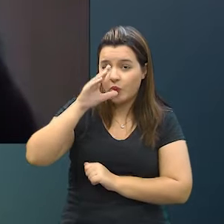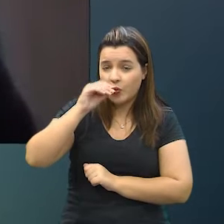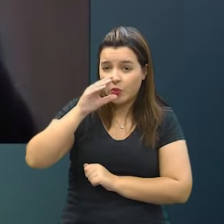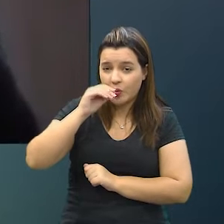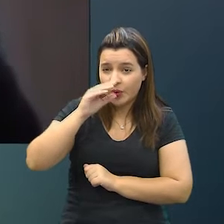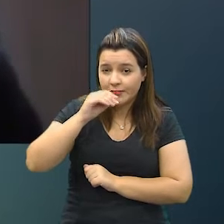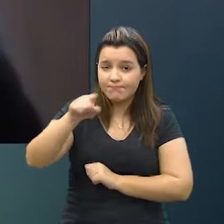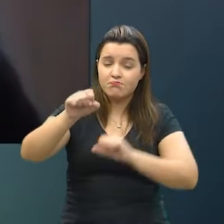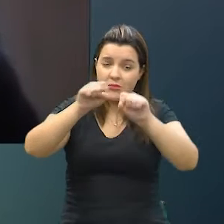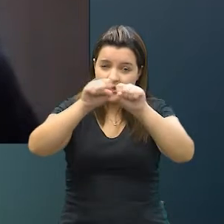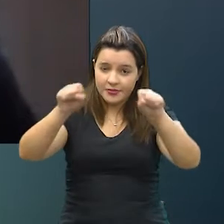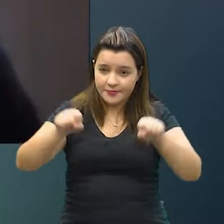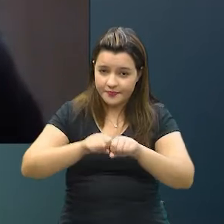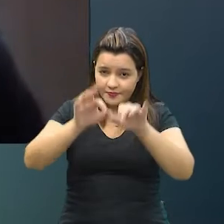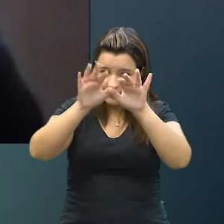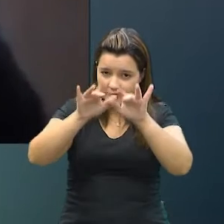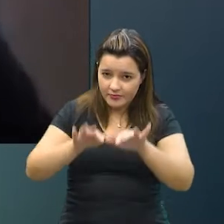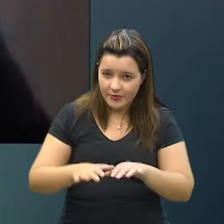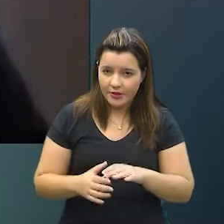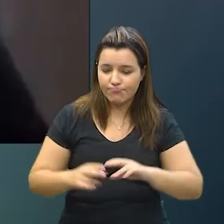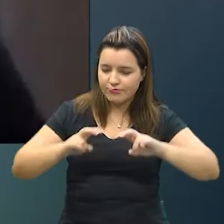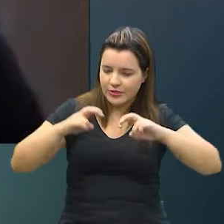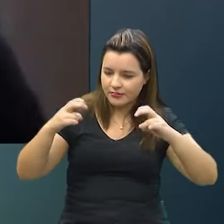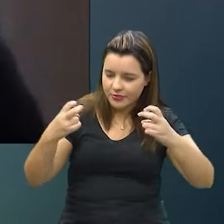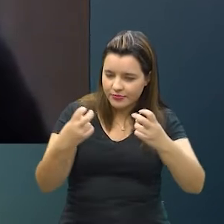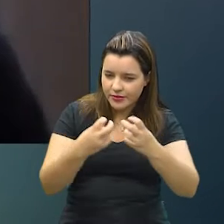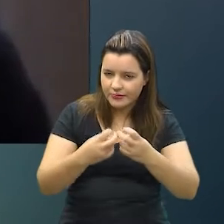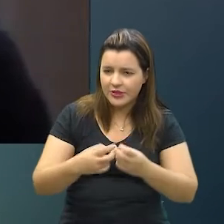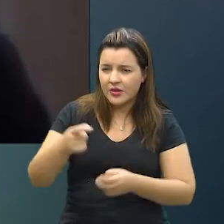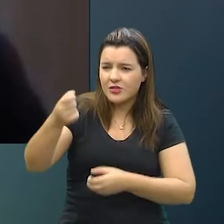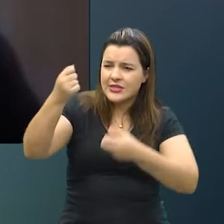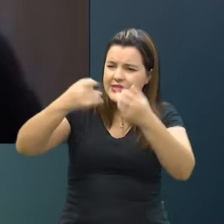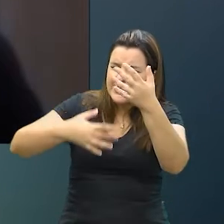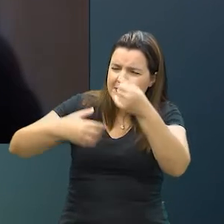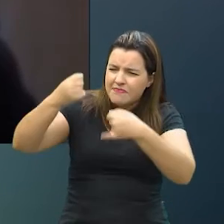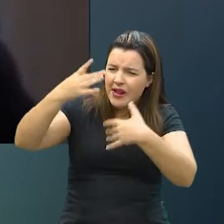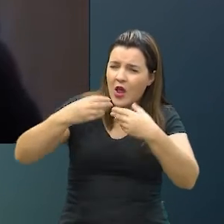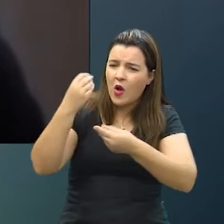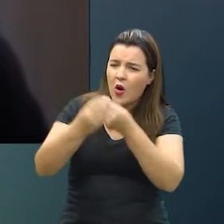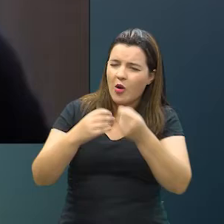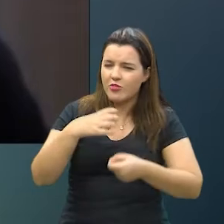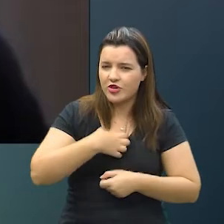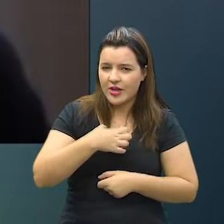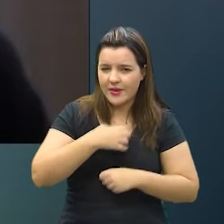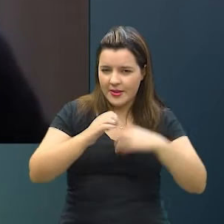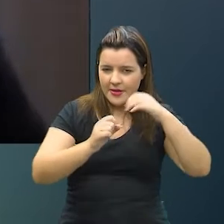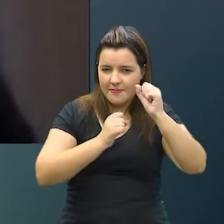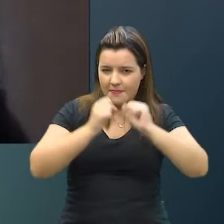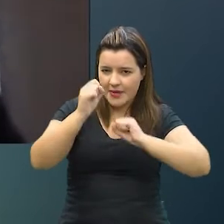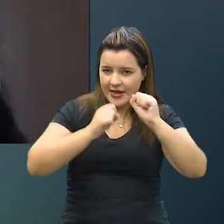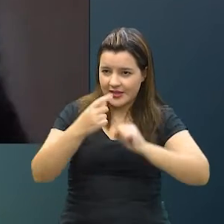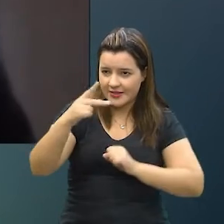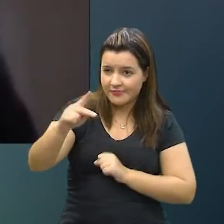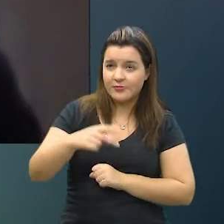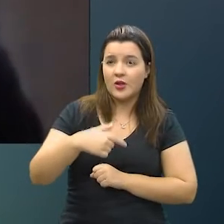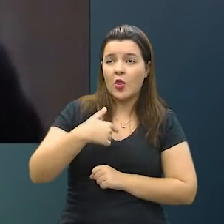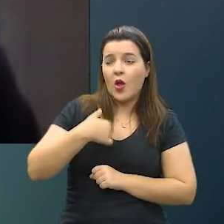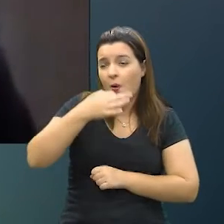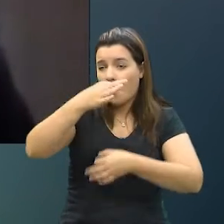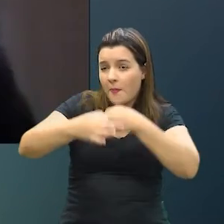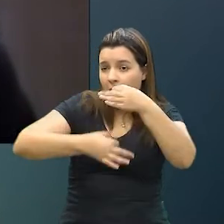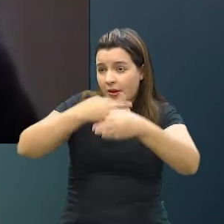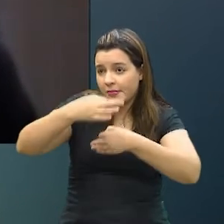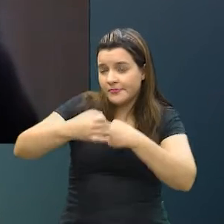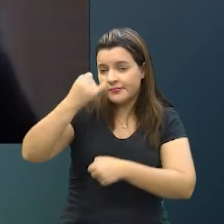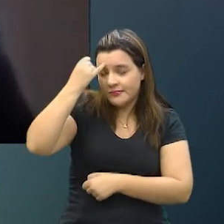com nossos implantadores, né? A gente senta, pega, ouve qual é o processo que ele faz, que ele está fazendo hoje,